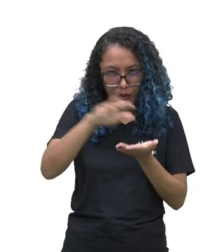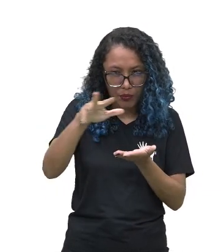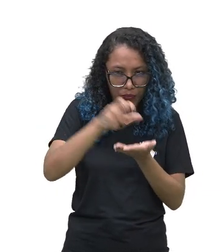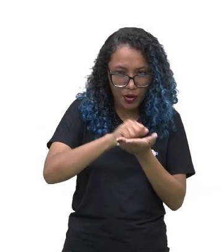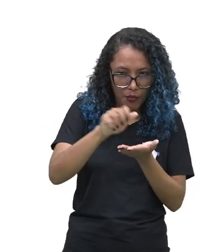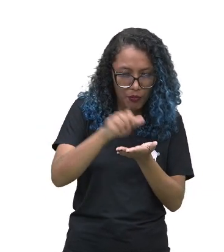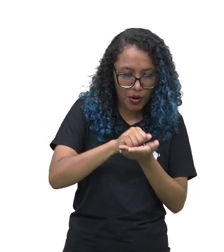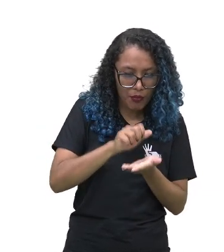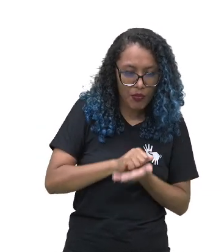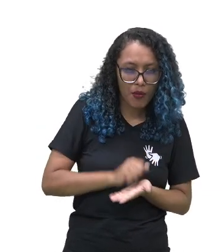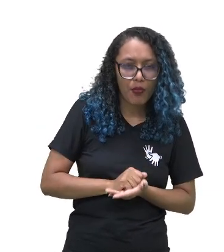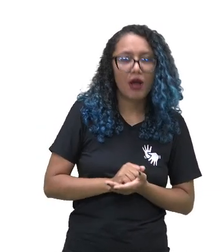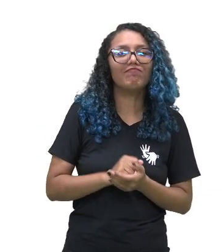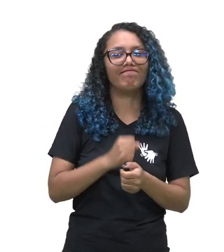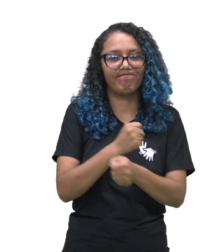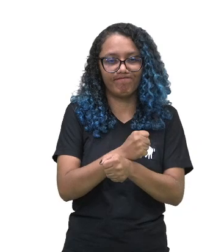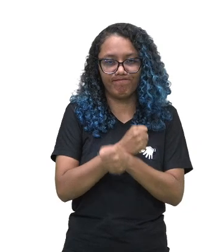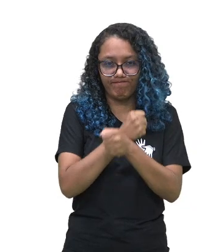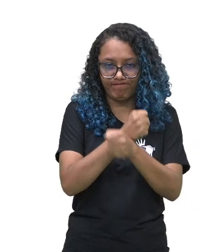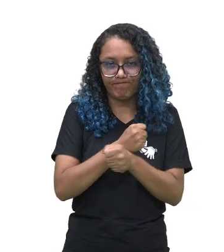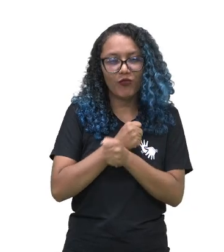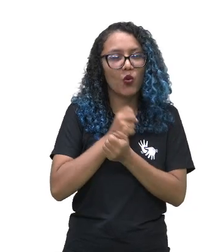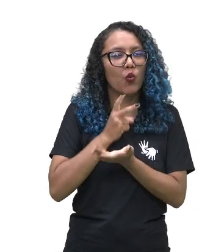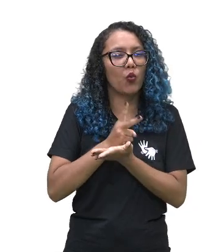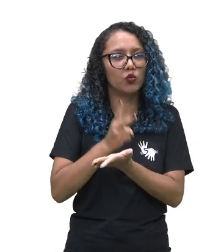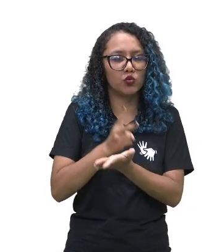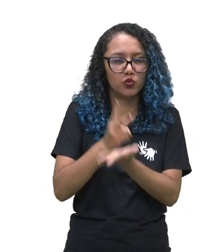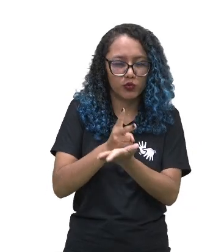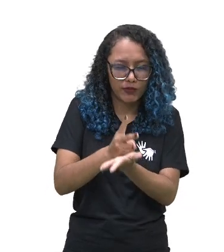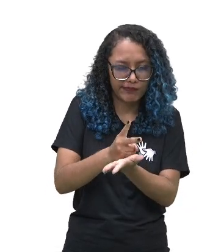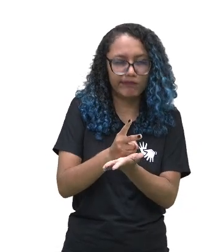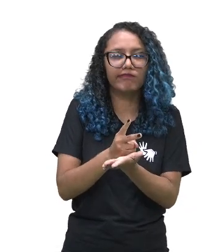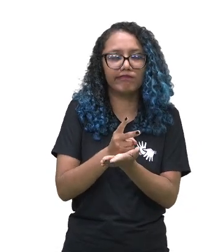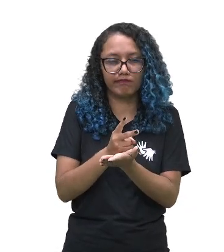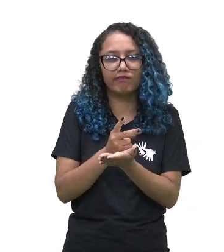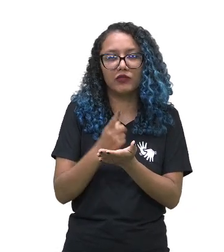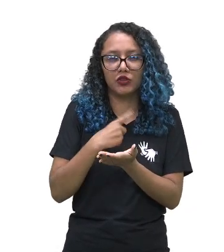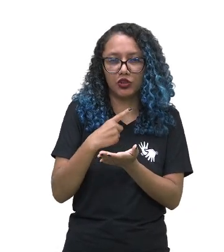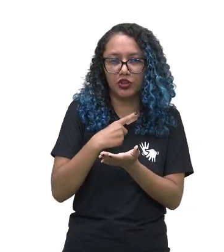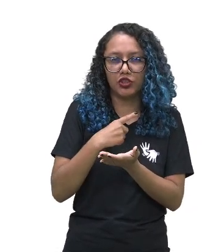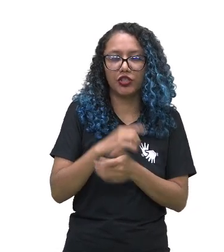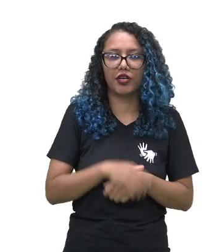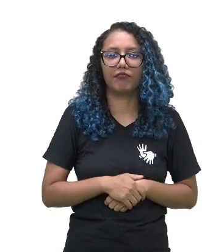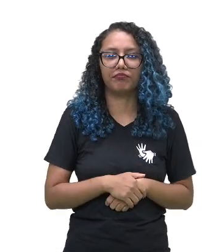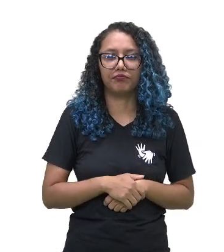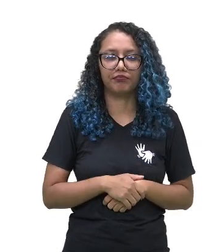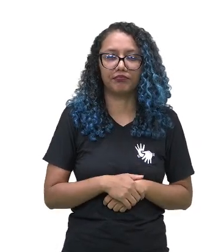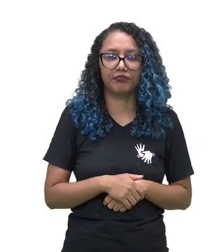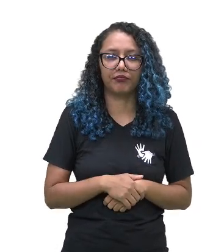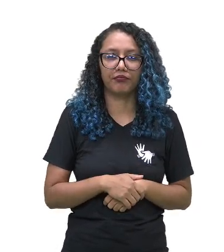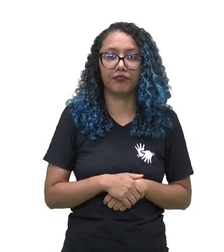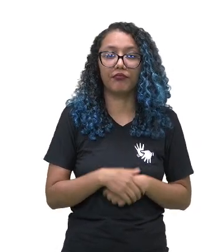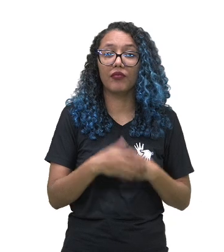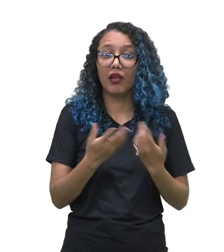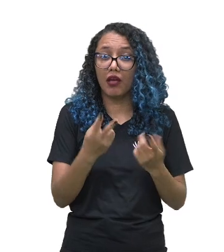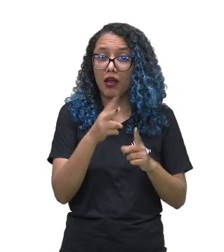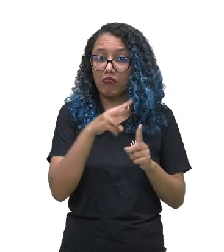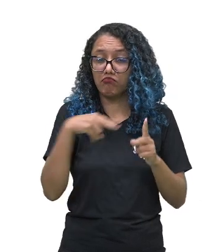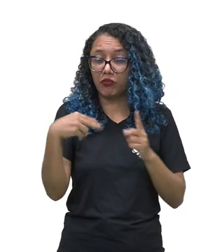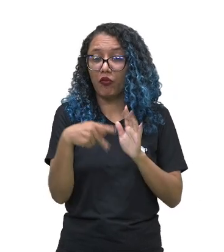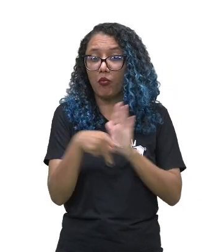estava muito forte na sociedade brasileira. Era desta forma que ele via a vida